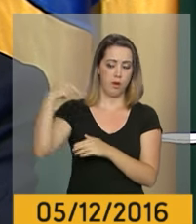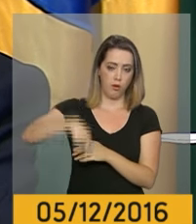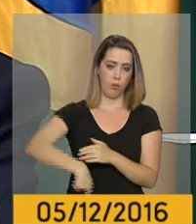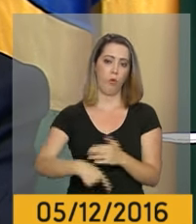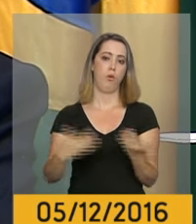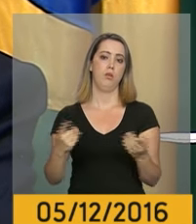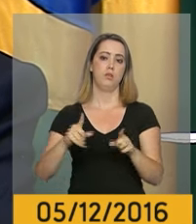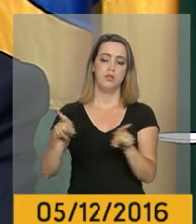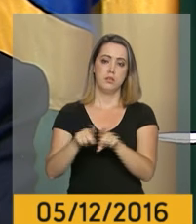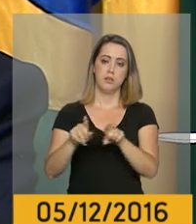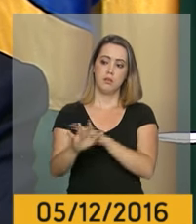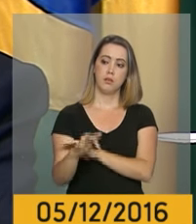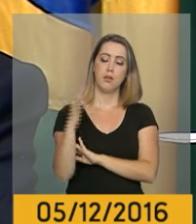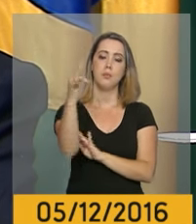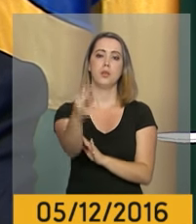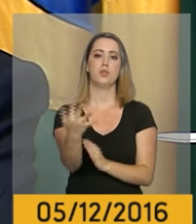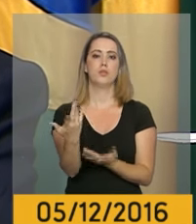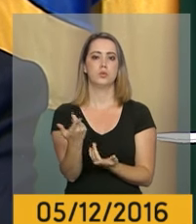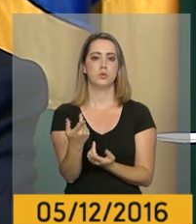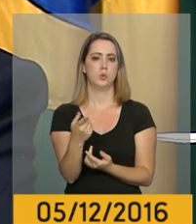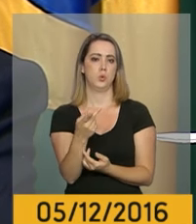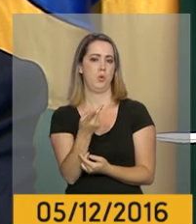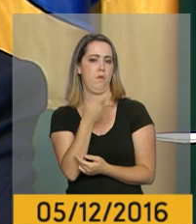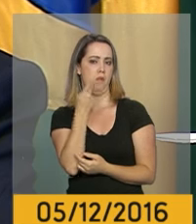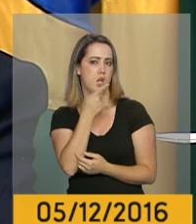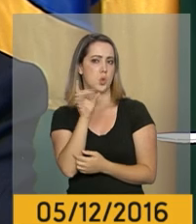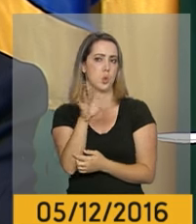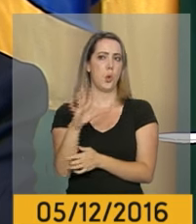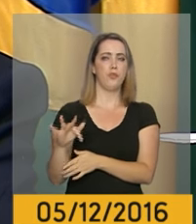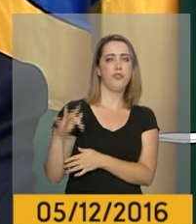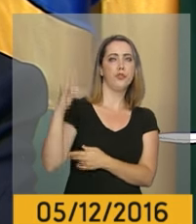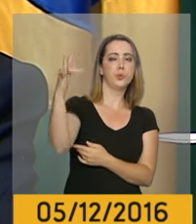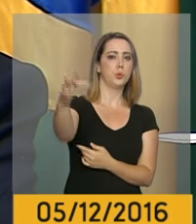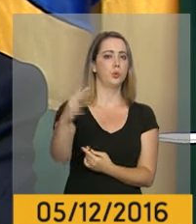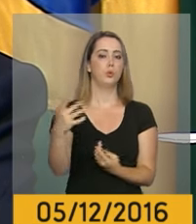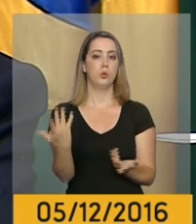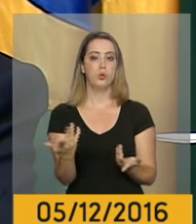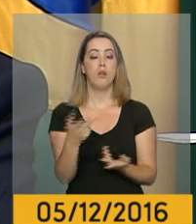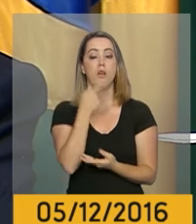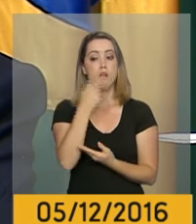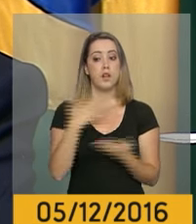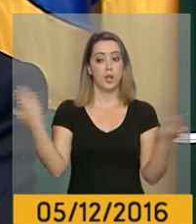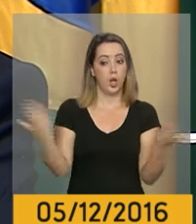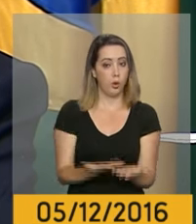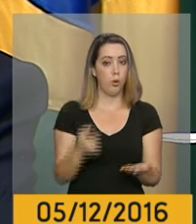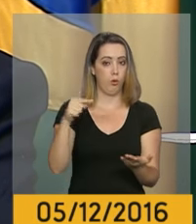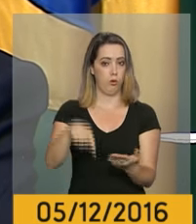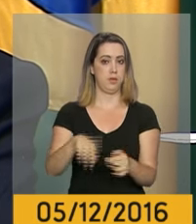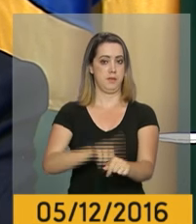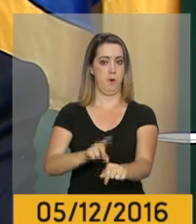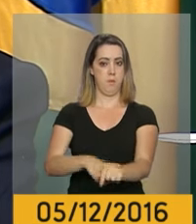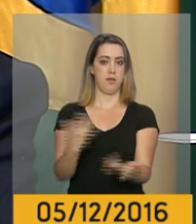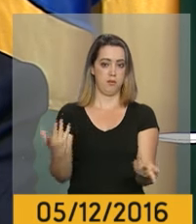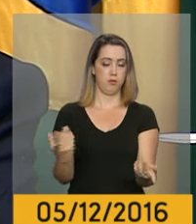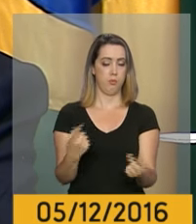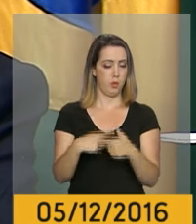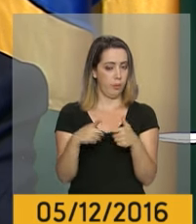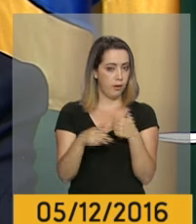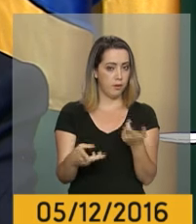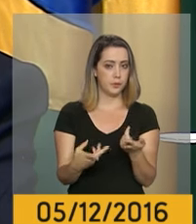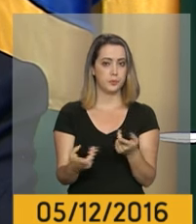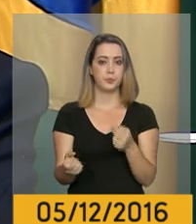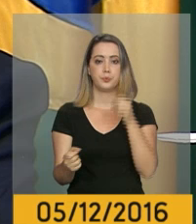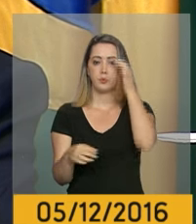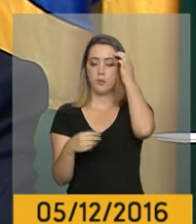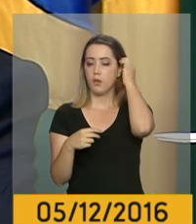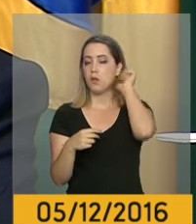gerações. Não estou falando apenas das próximas gerações, estou falando da da nossa geração, não é? É porque